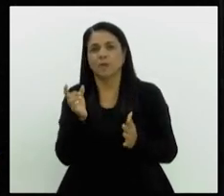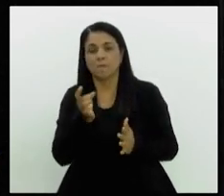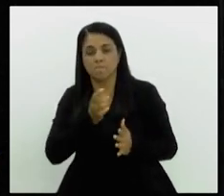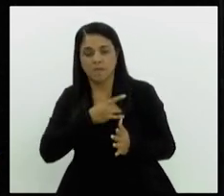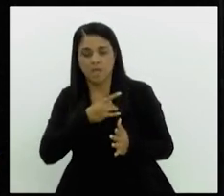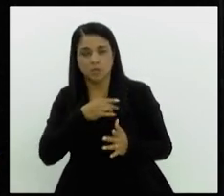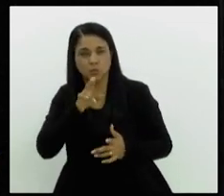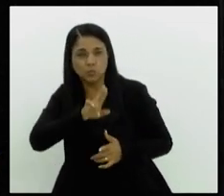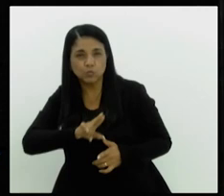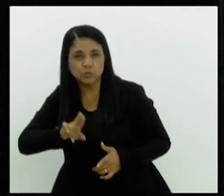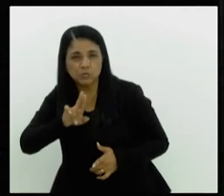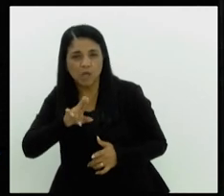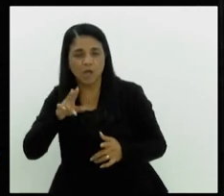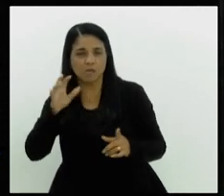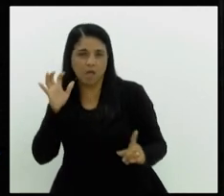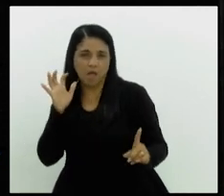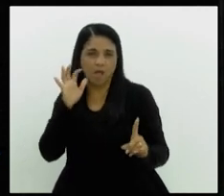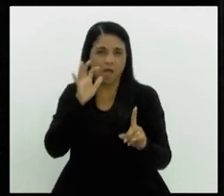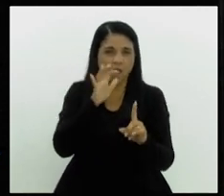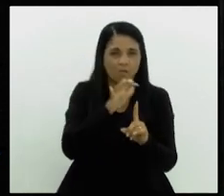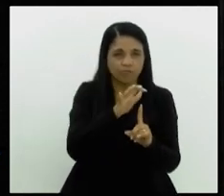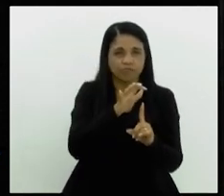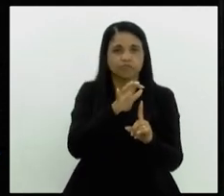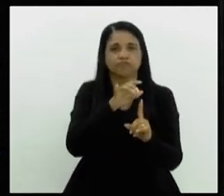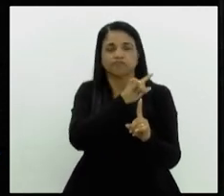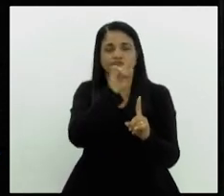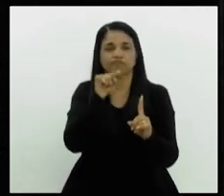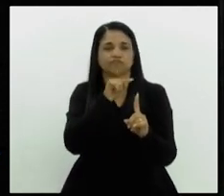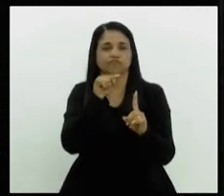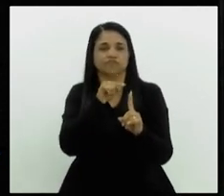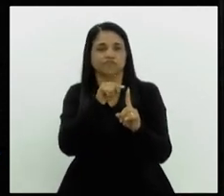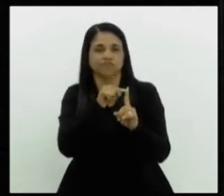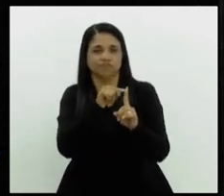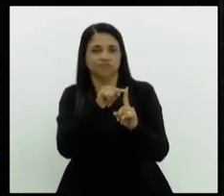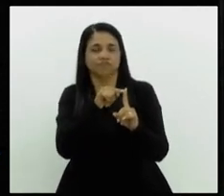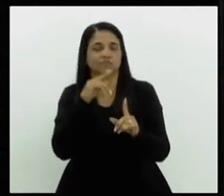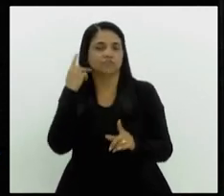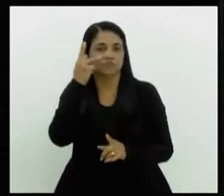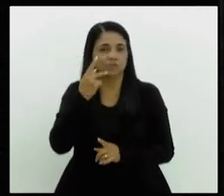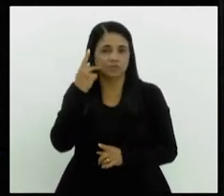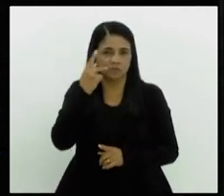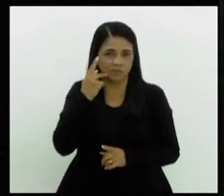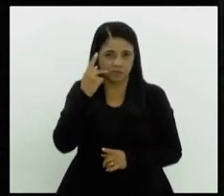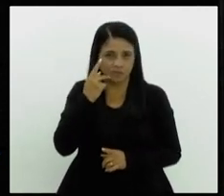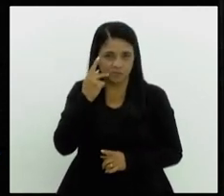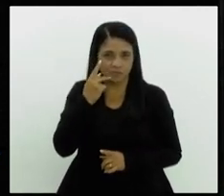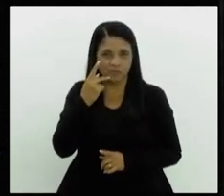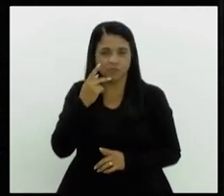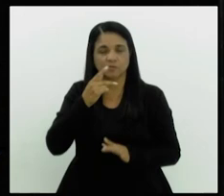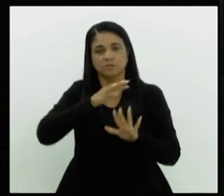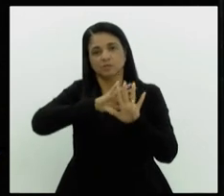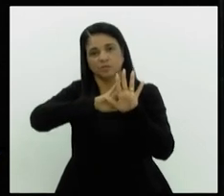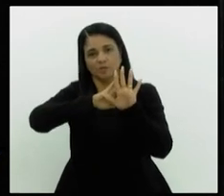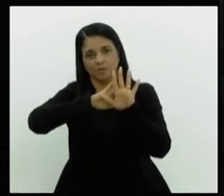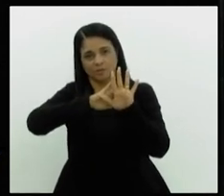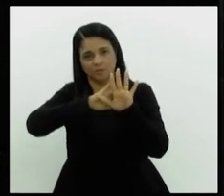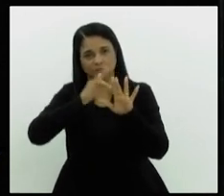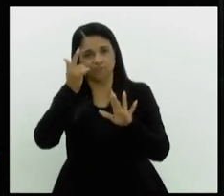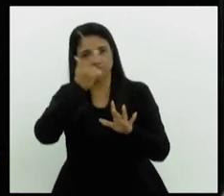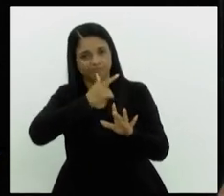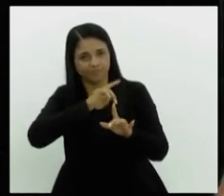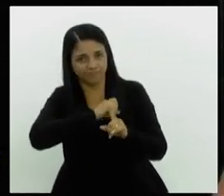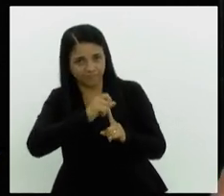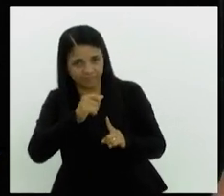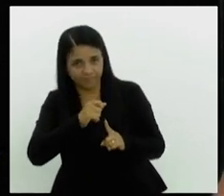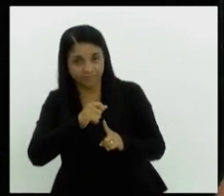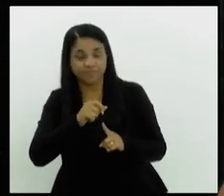e poder atingir seus objetivos políticos e ideológicos.